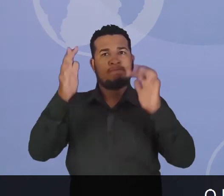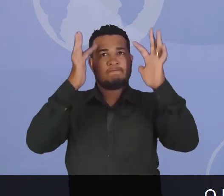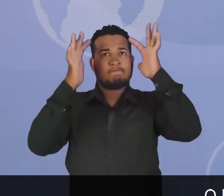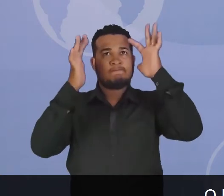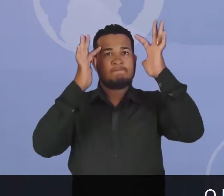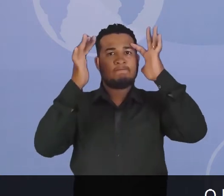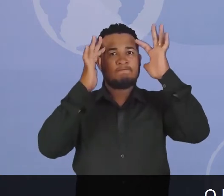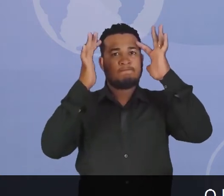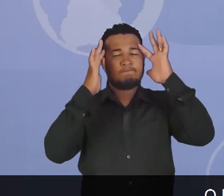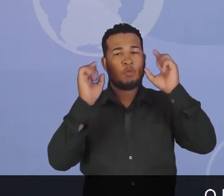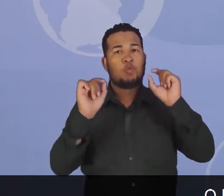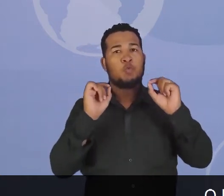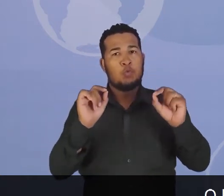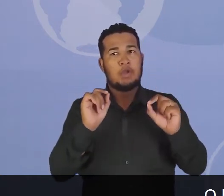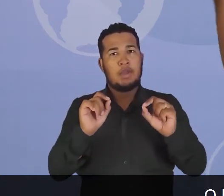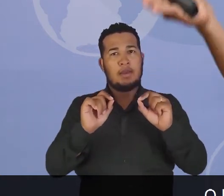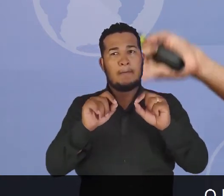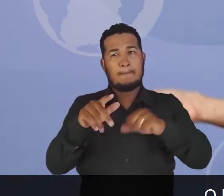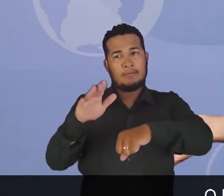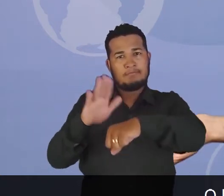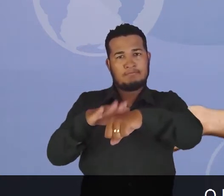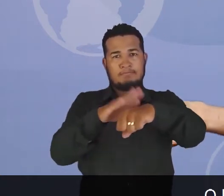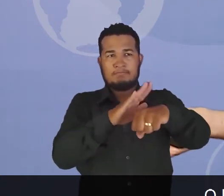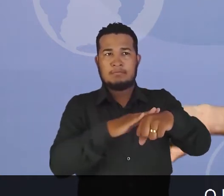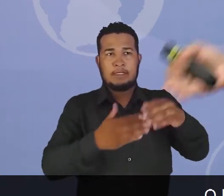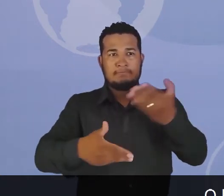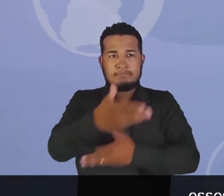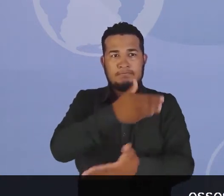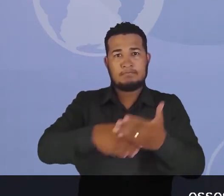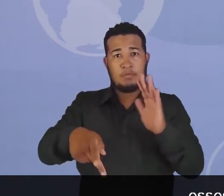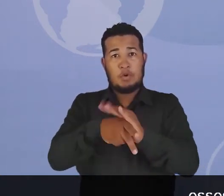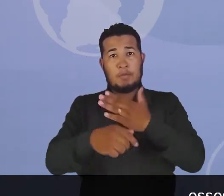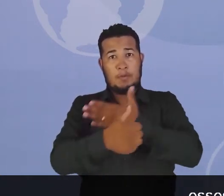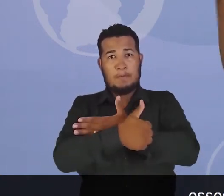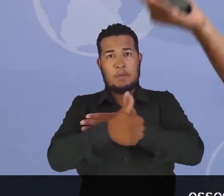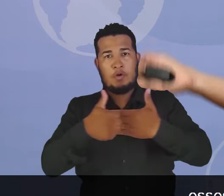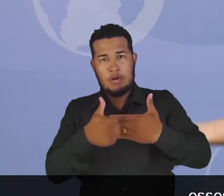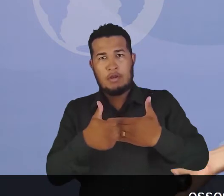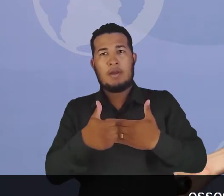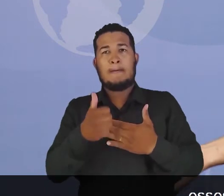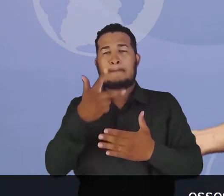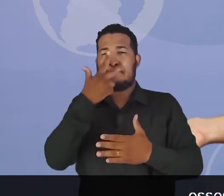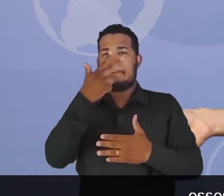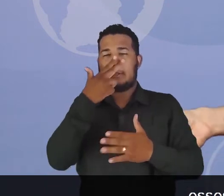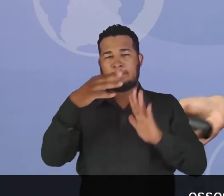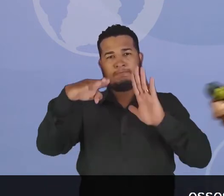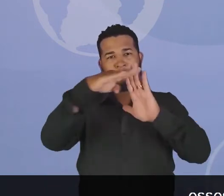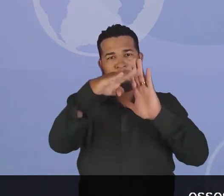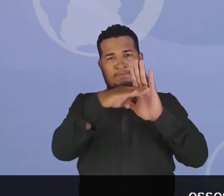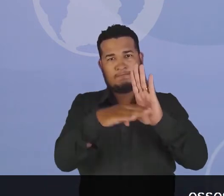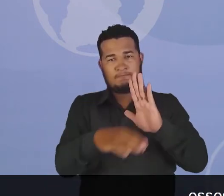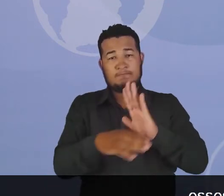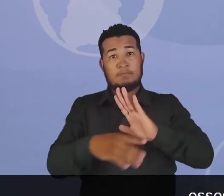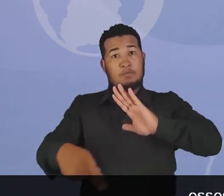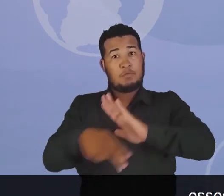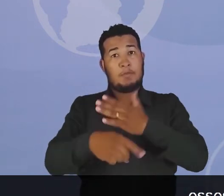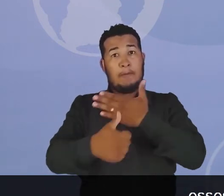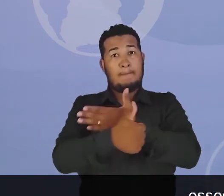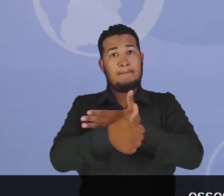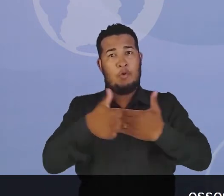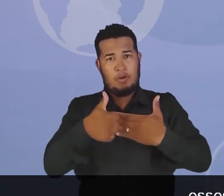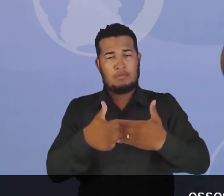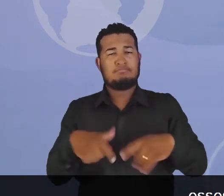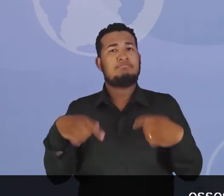pensar que esses imperativos da moral, esses mandamentos da moral, eles precisam